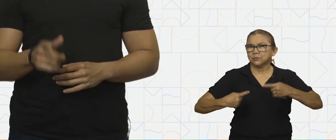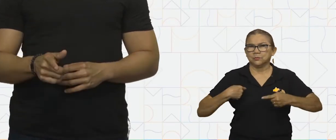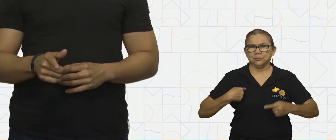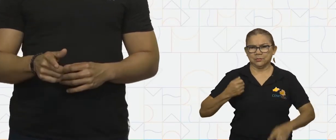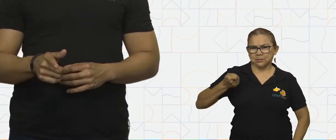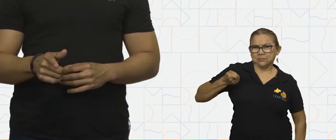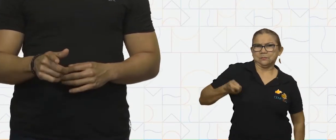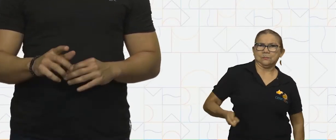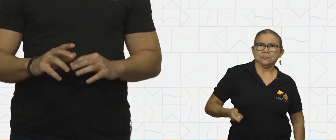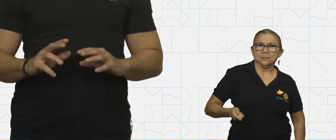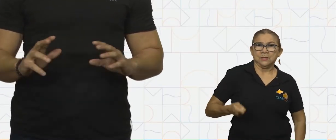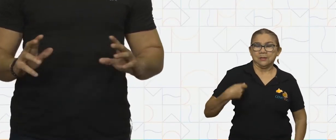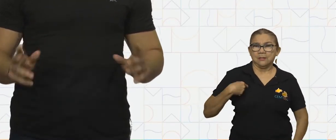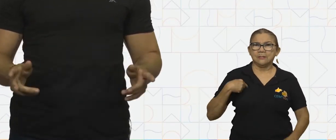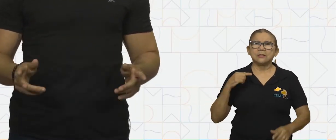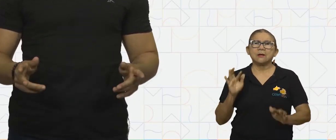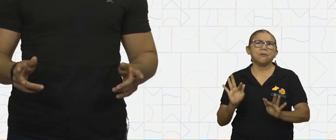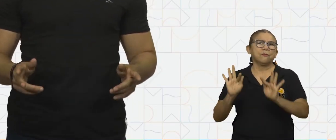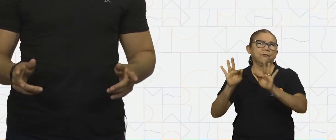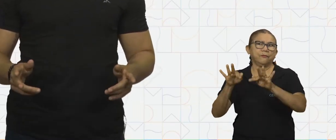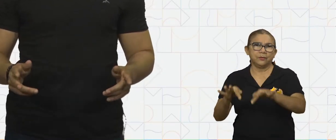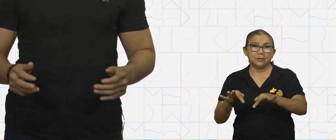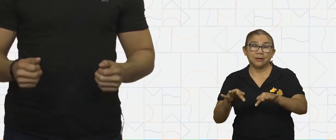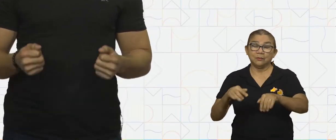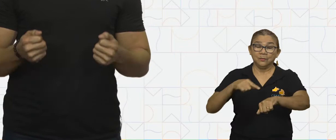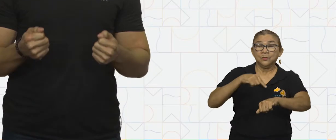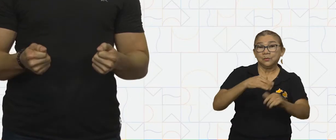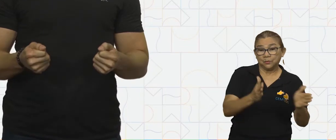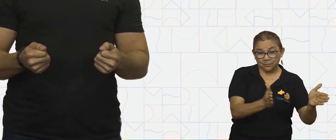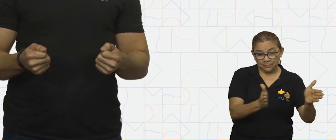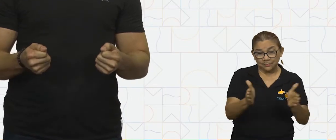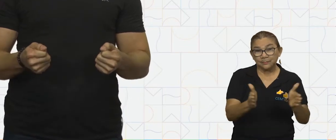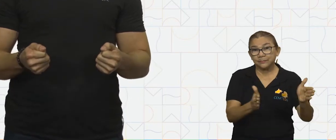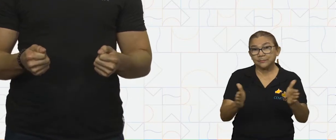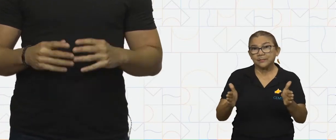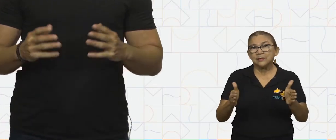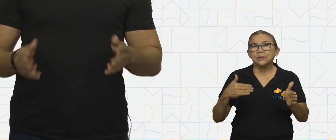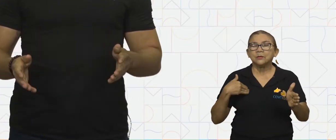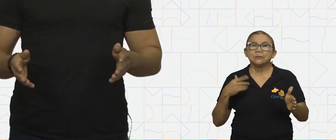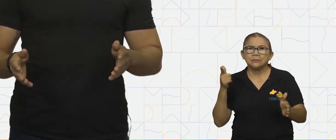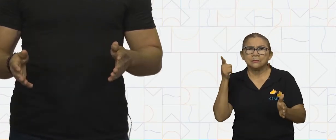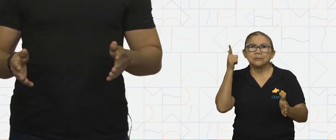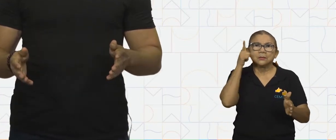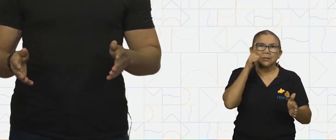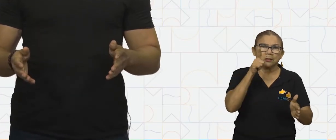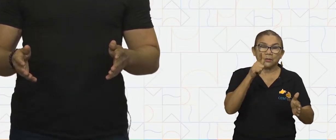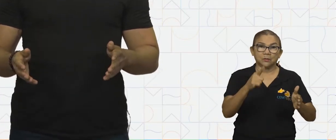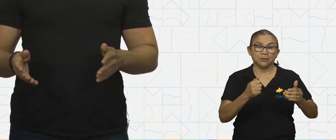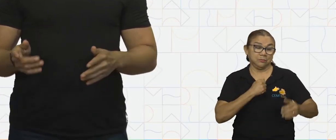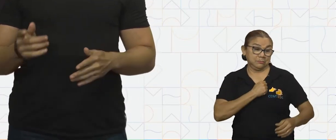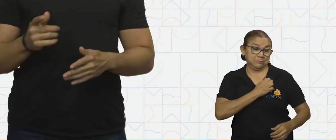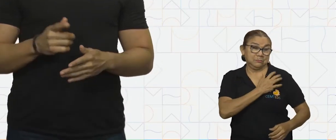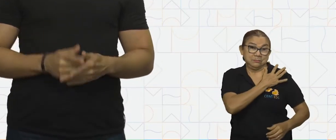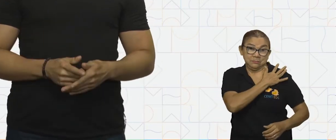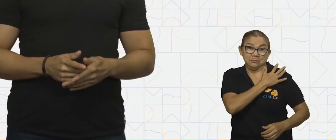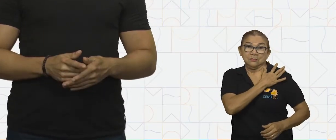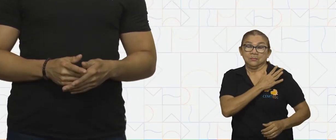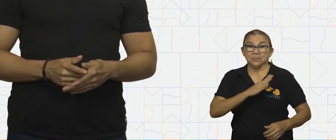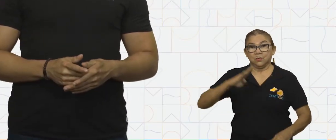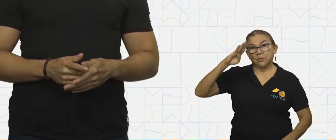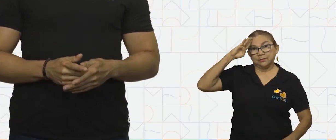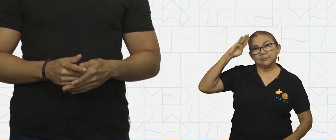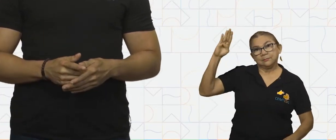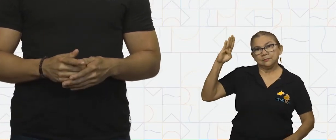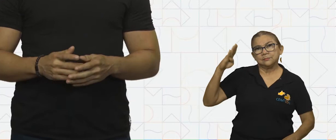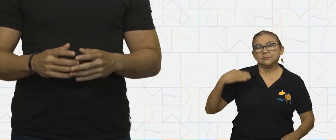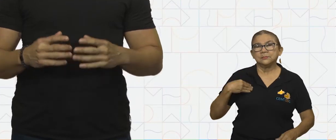No final desse período, a conspiração contra a monarquia ganhou força no exército. Poucos dias antes do golpe que resultou na Proclamação